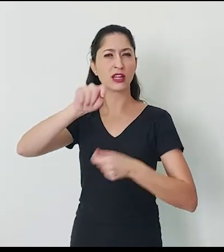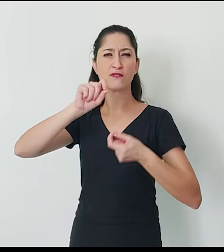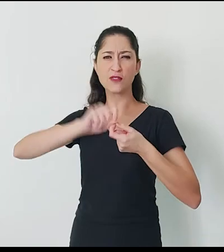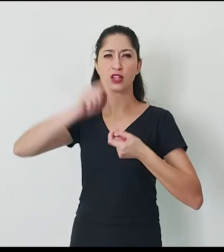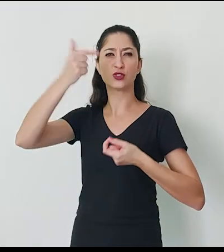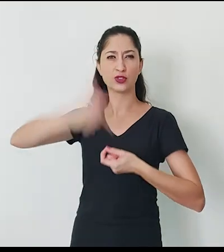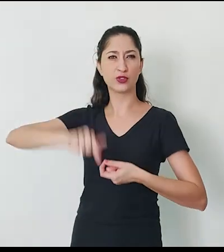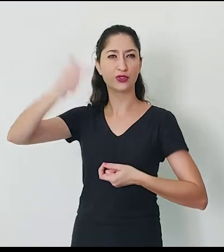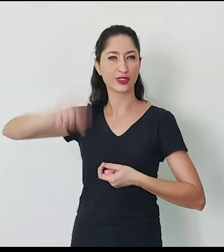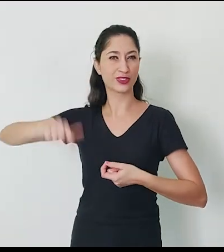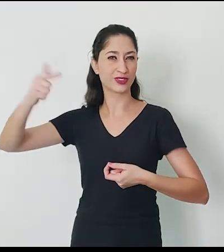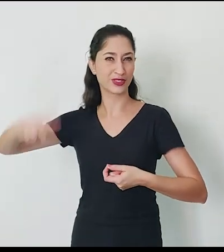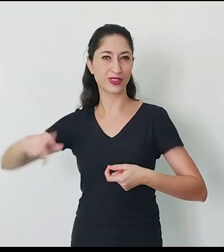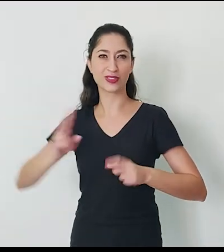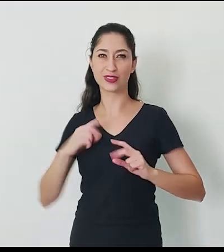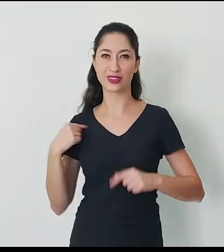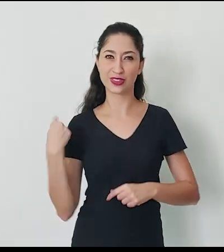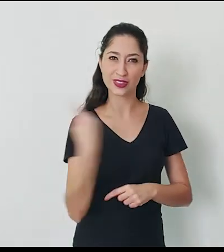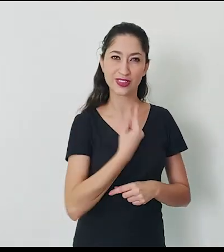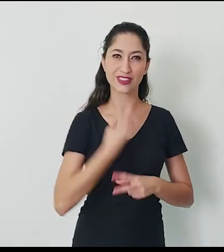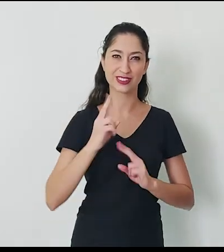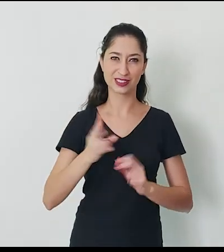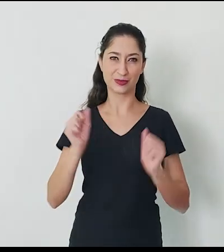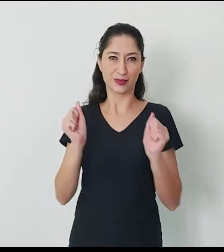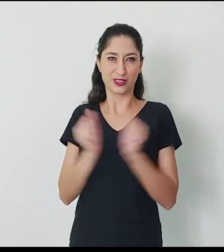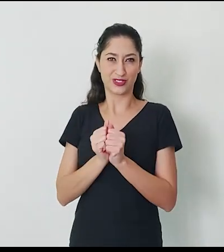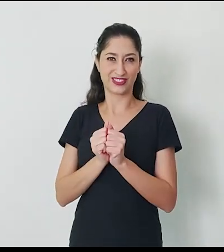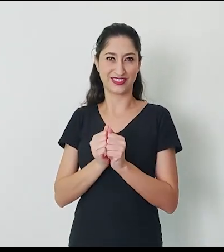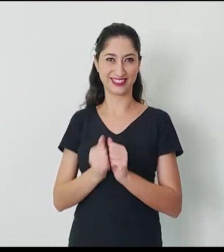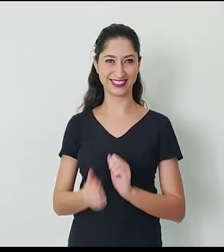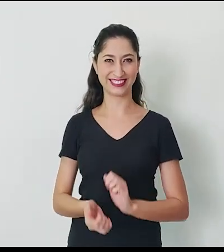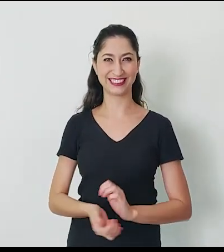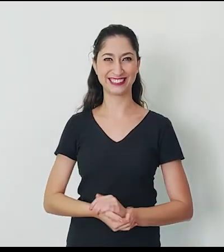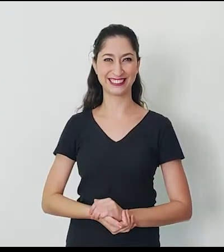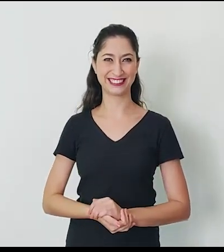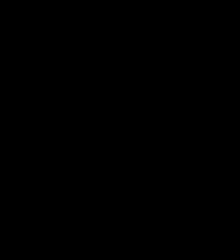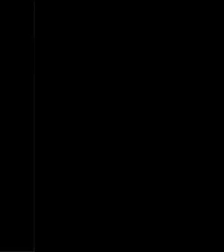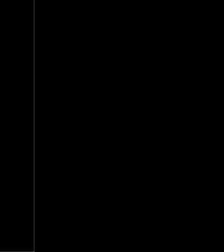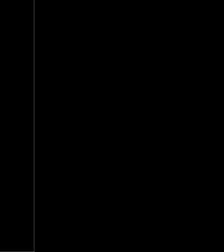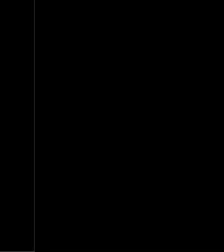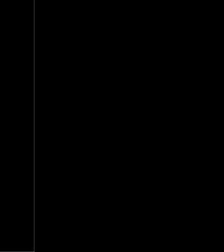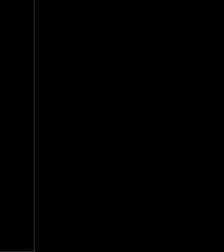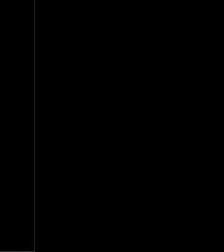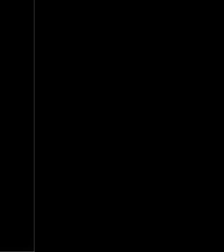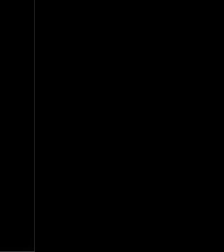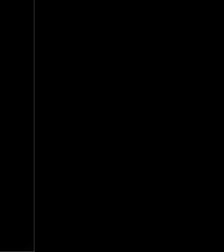sim, que a gente possa sempre evoluir, repita mesmo e é nós.